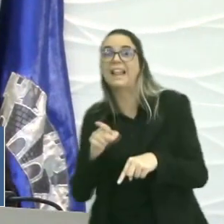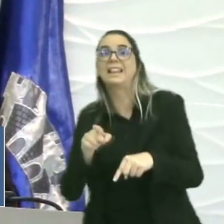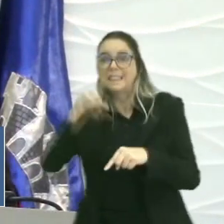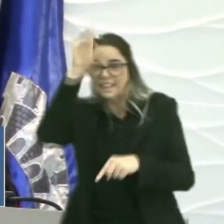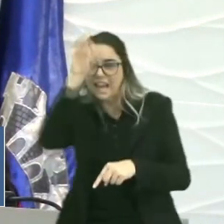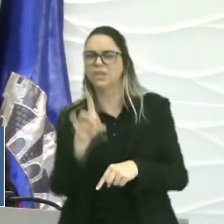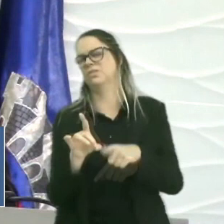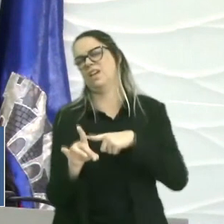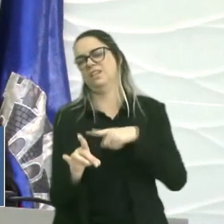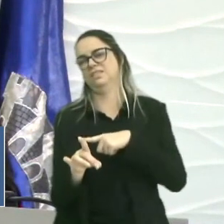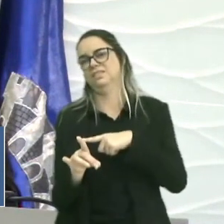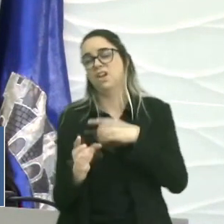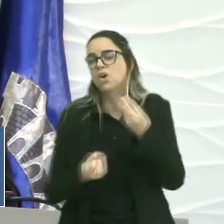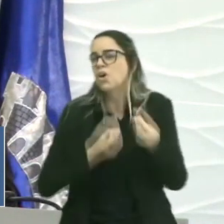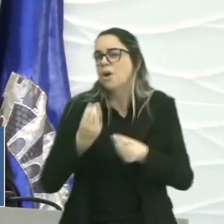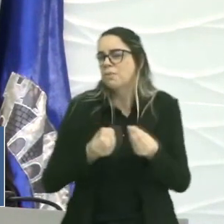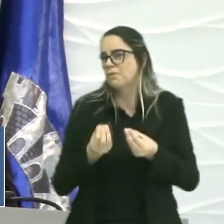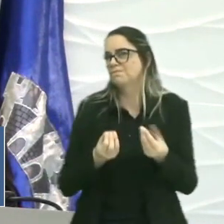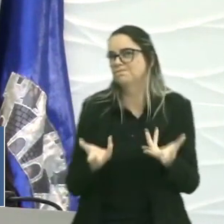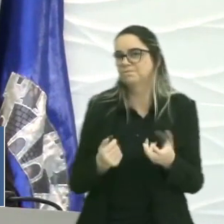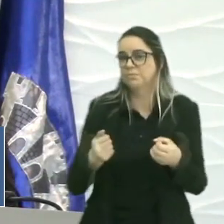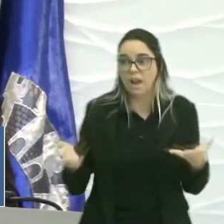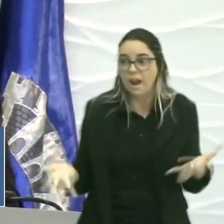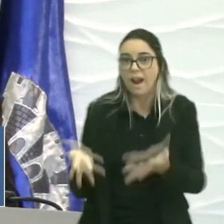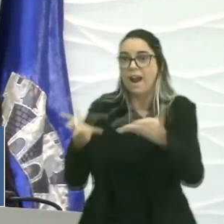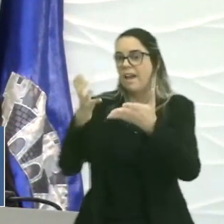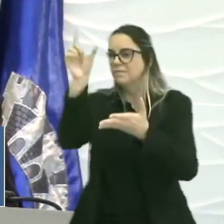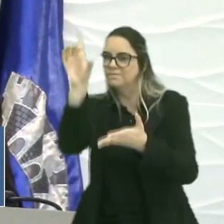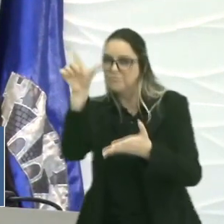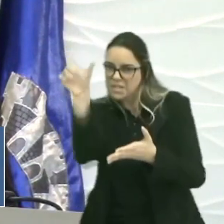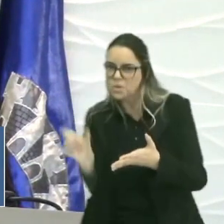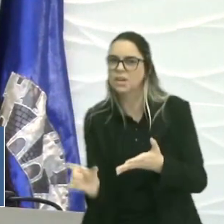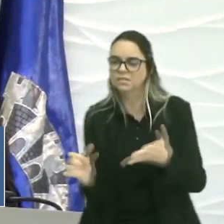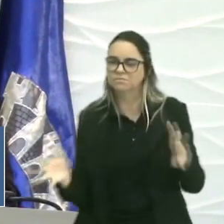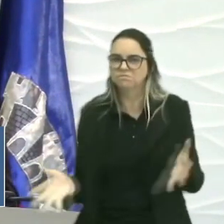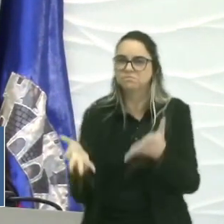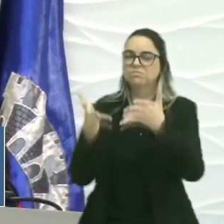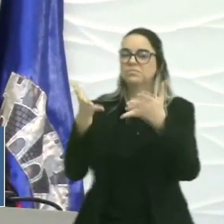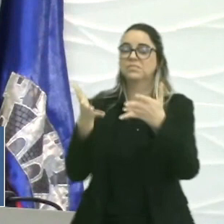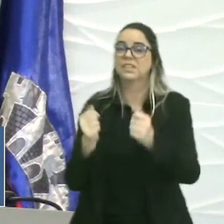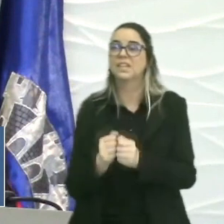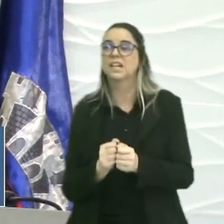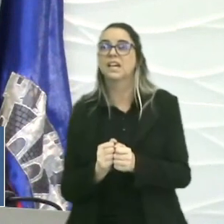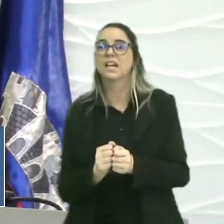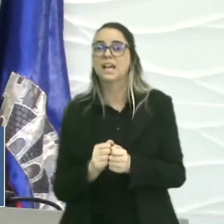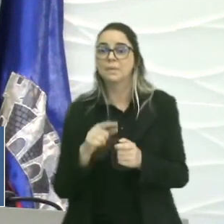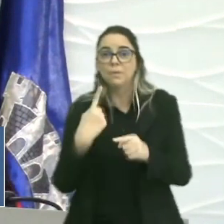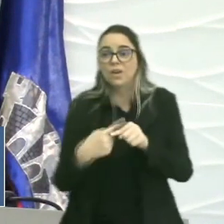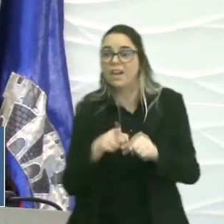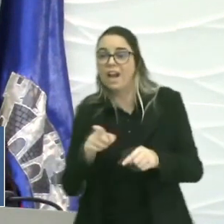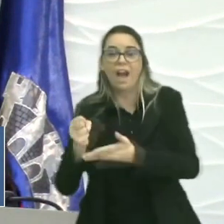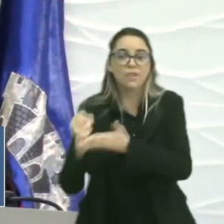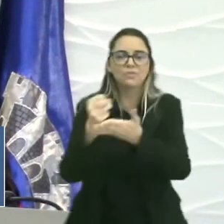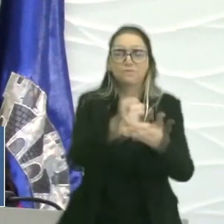piso, de forma a vir enaltecer e reconhecer todos os seus esforços alocados na saúde da